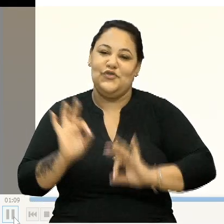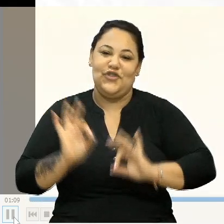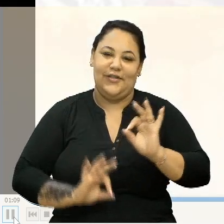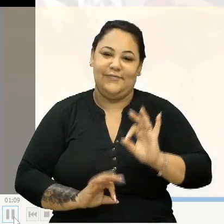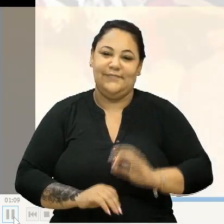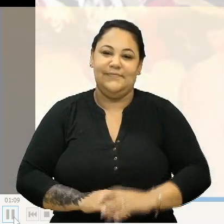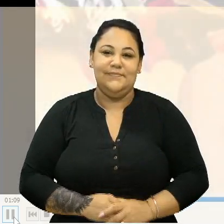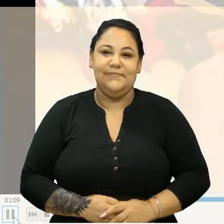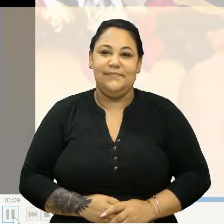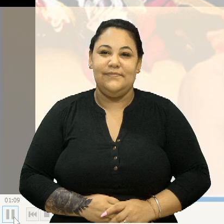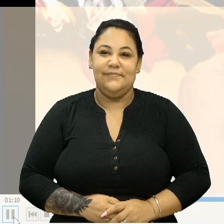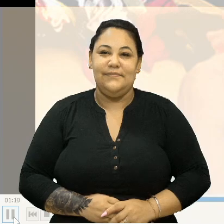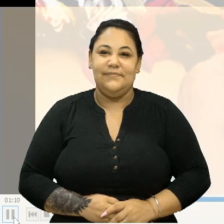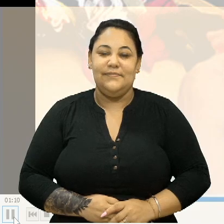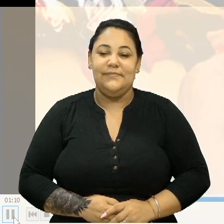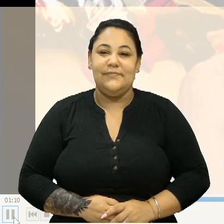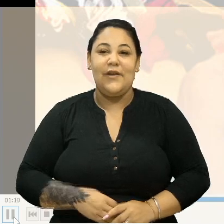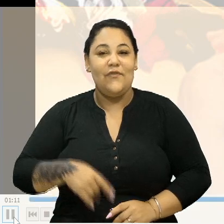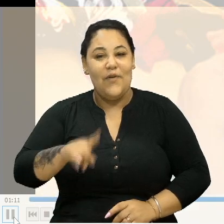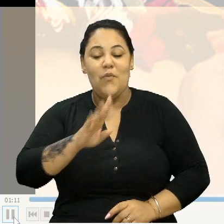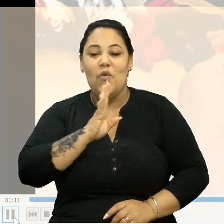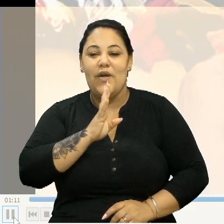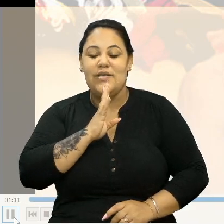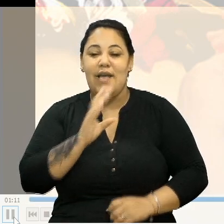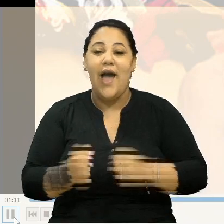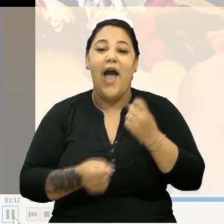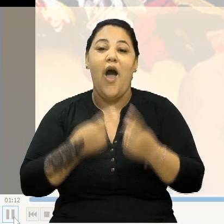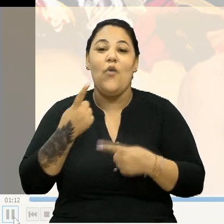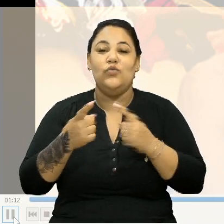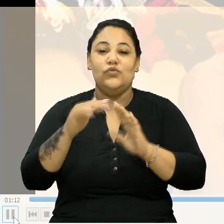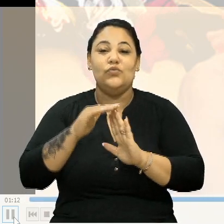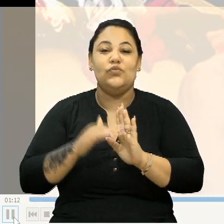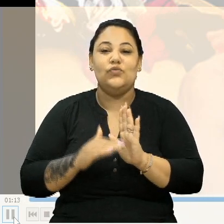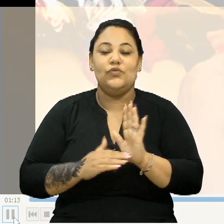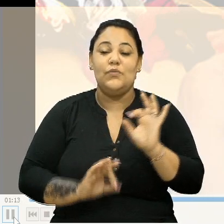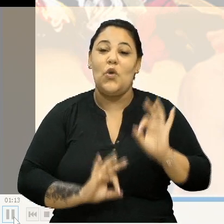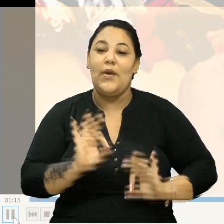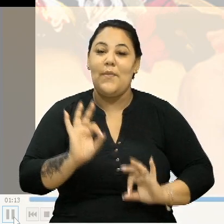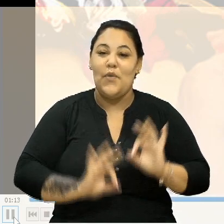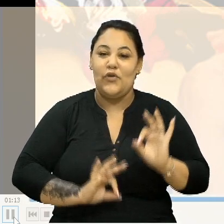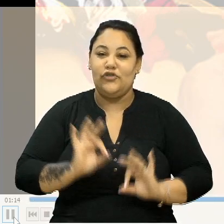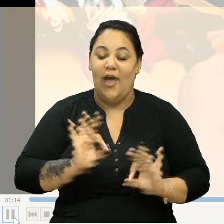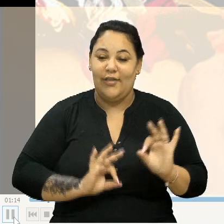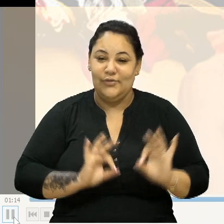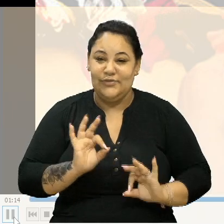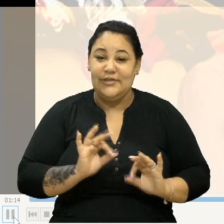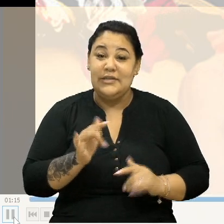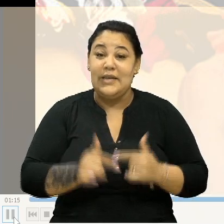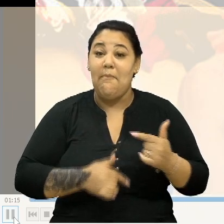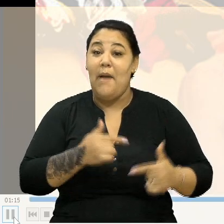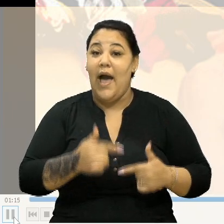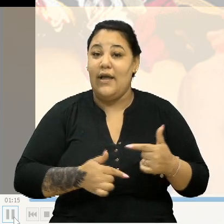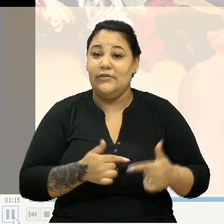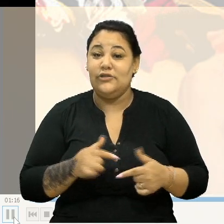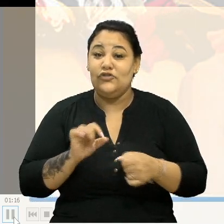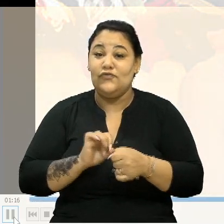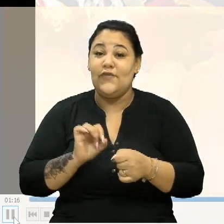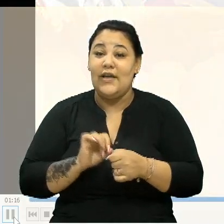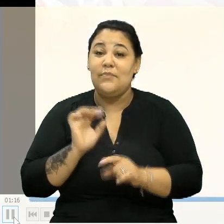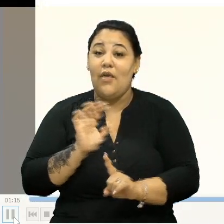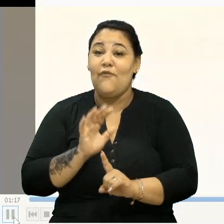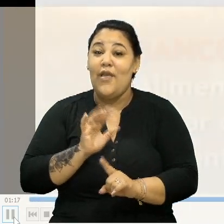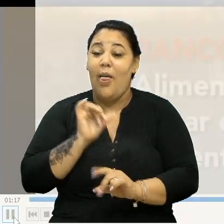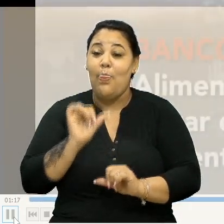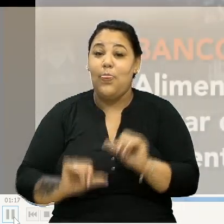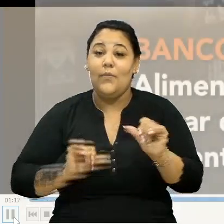projetos. Vamos conhecer alguns dos nossos projetos e ações que estão transformando